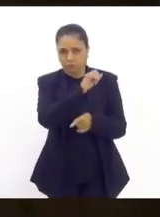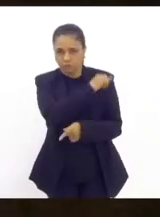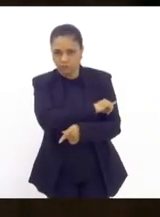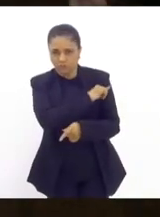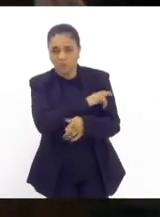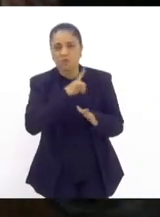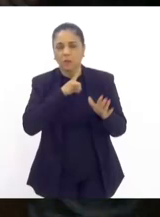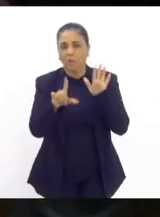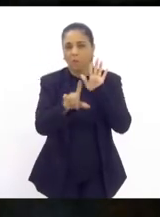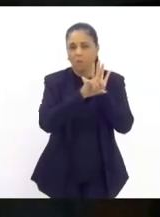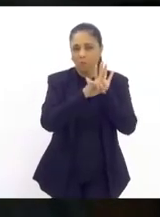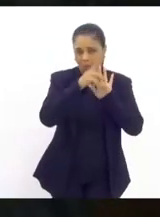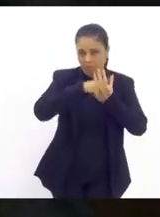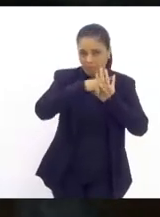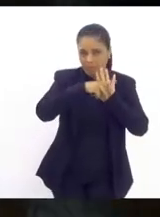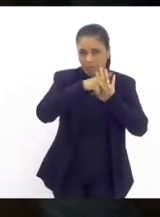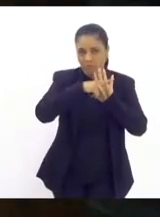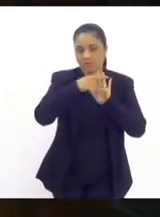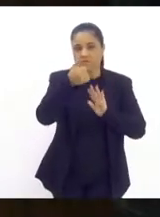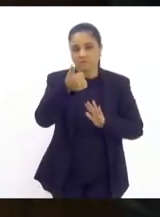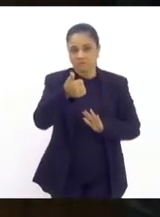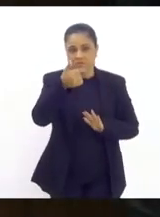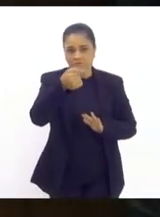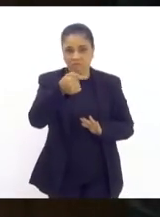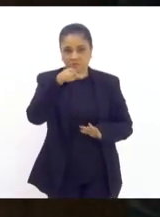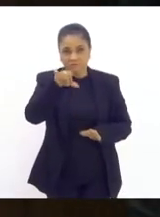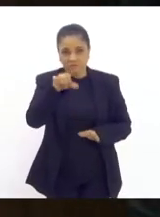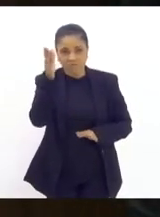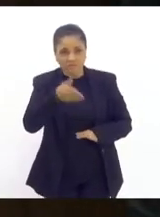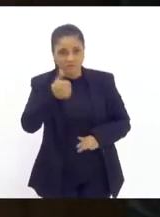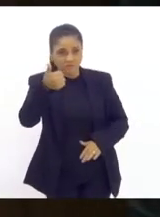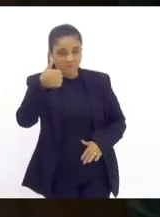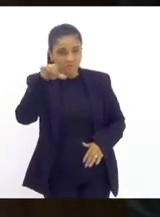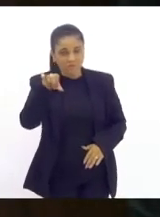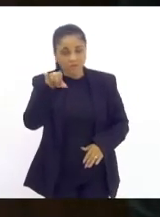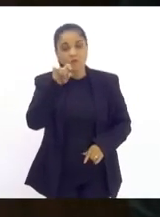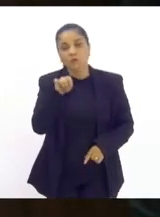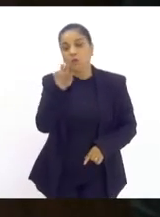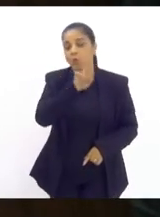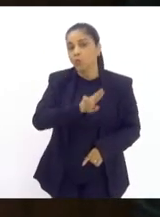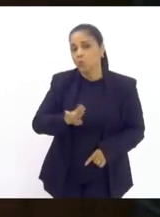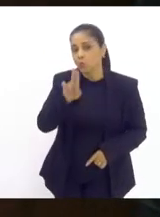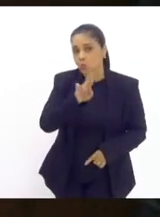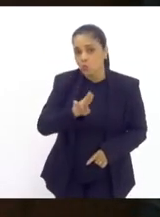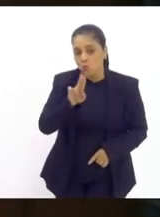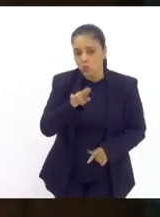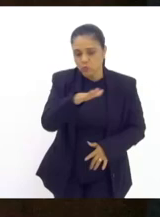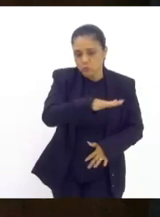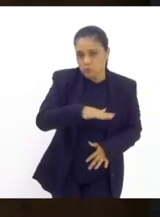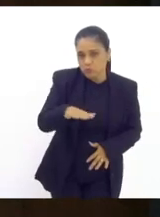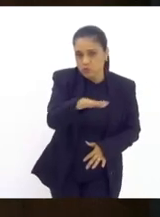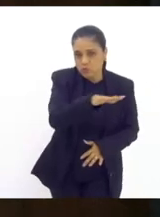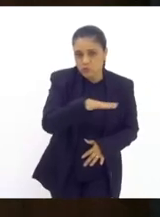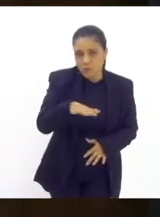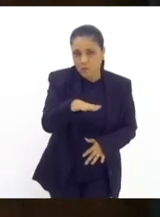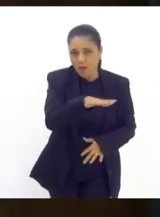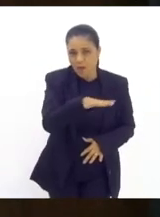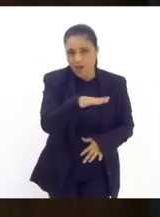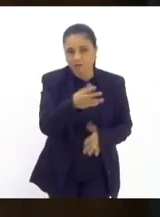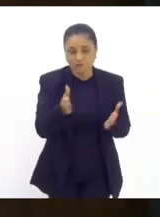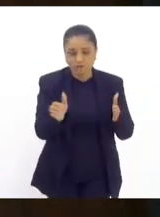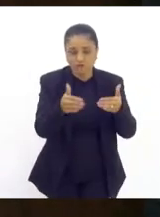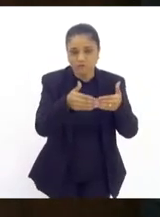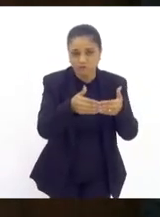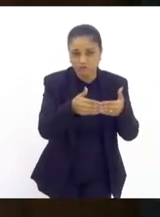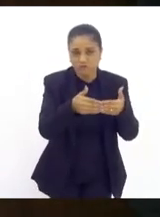179 de 19 que dispõe sobre o uso dos espaços físicos ociosos